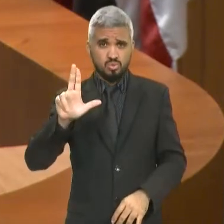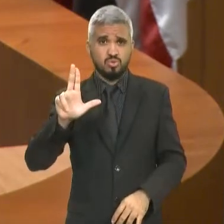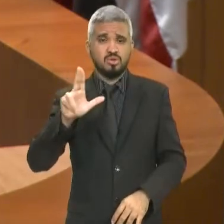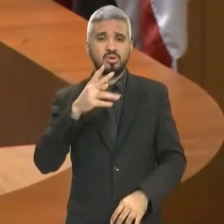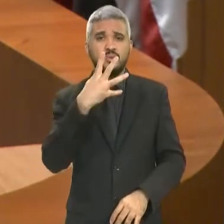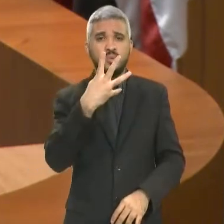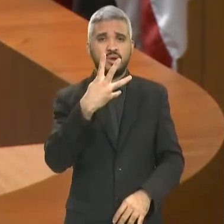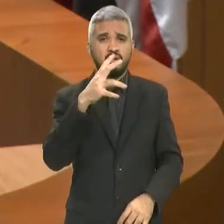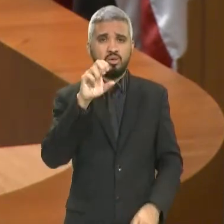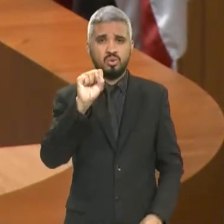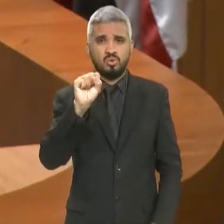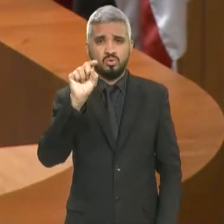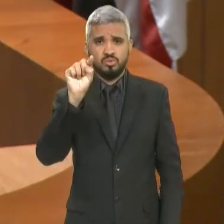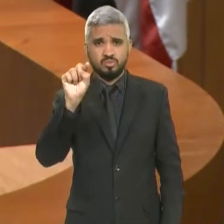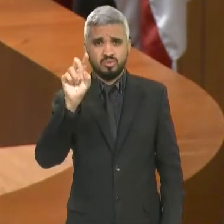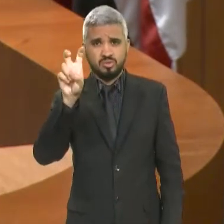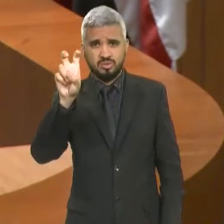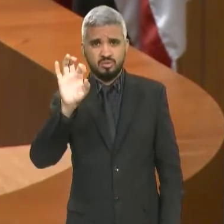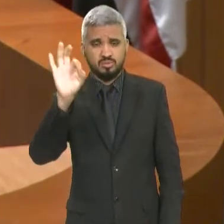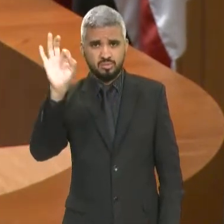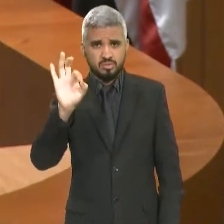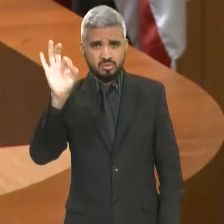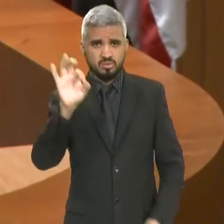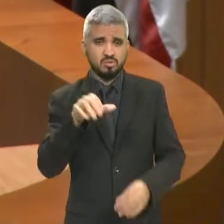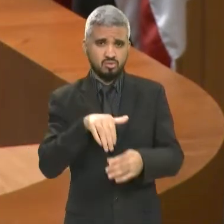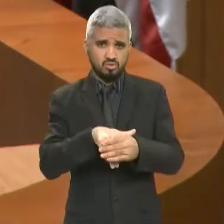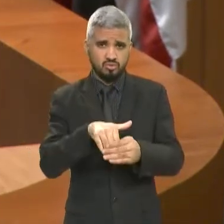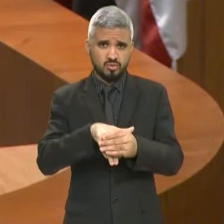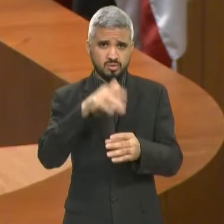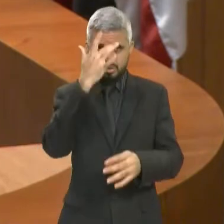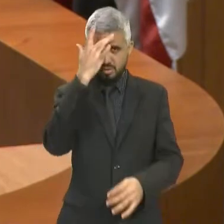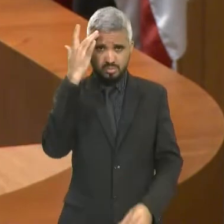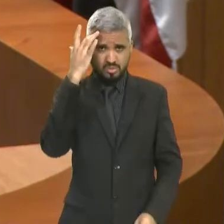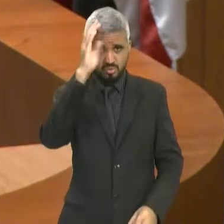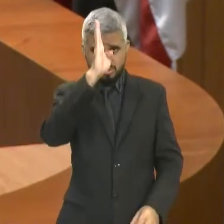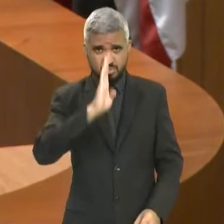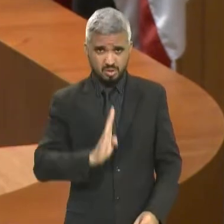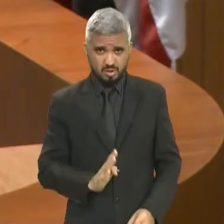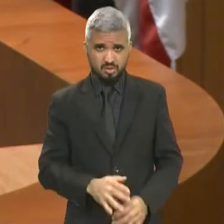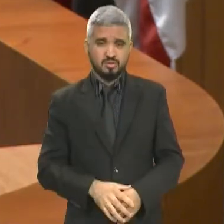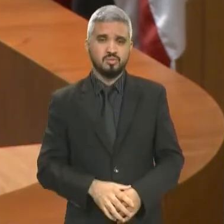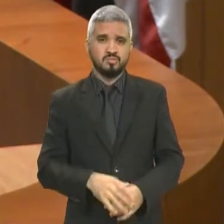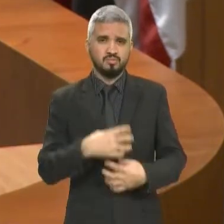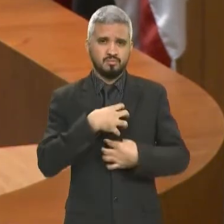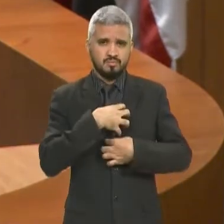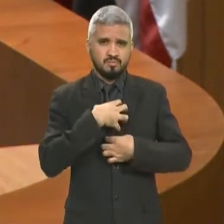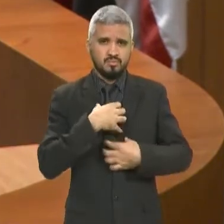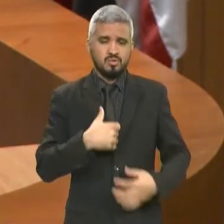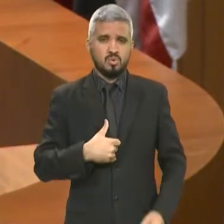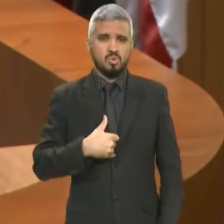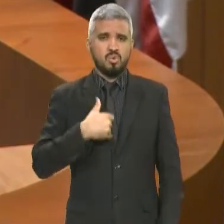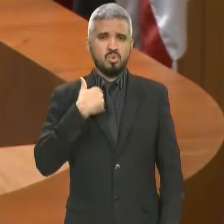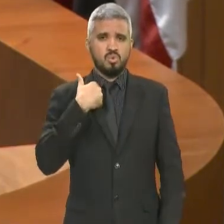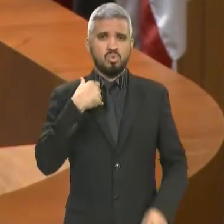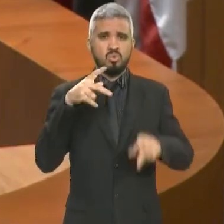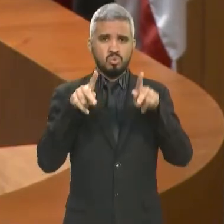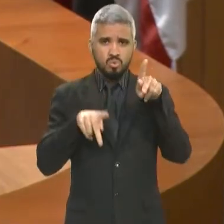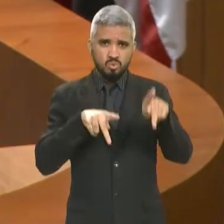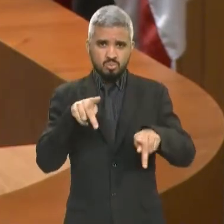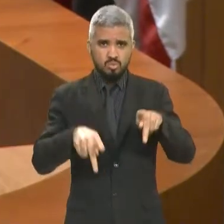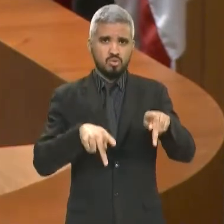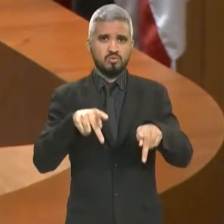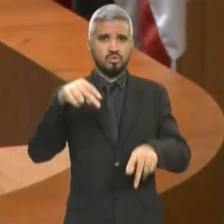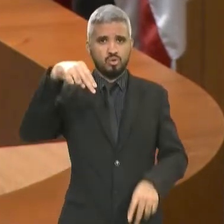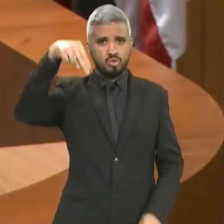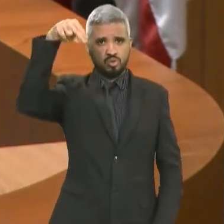48,5% dos votos dos brasileiros e das brasileiras. Quanto orgulho eu tenho do povo nordestino, porque foi este povo